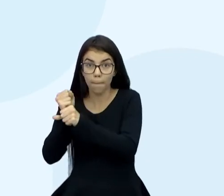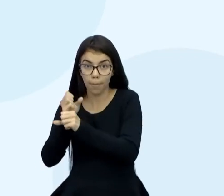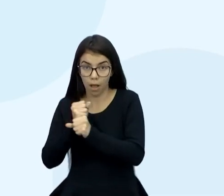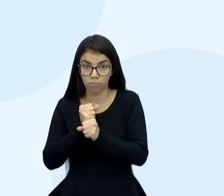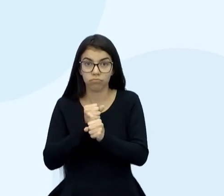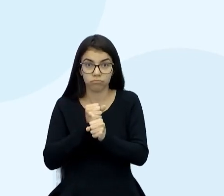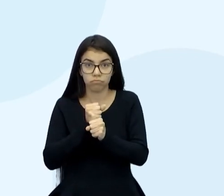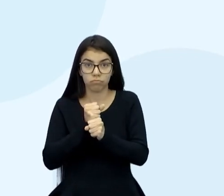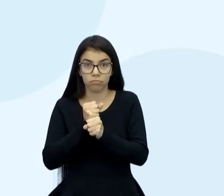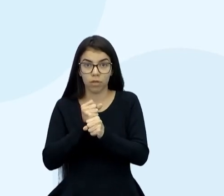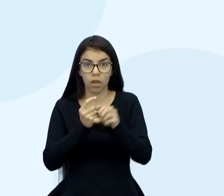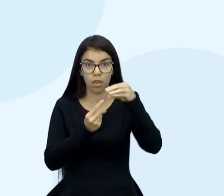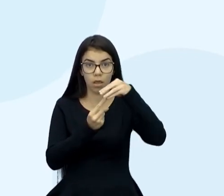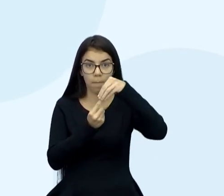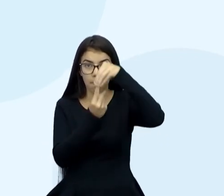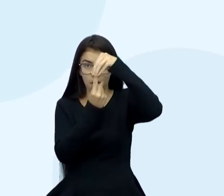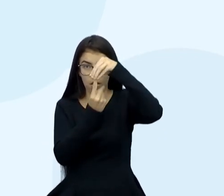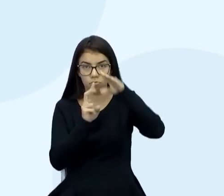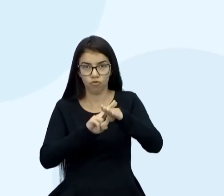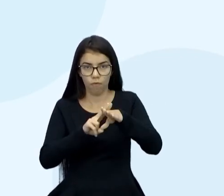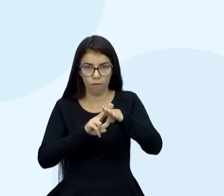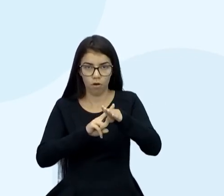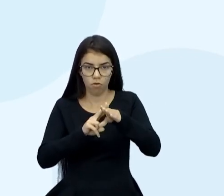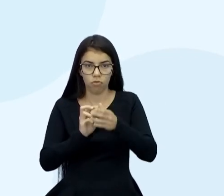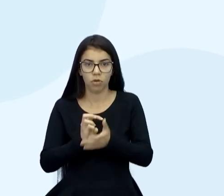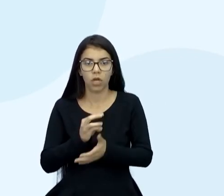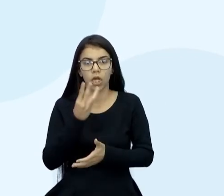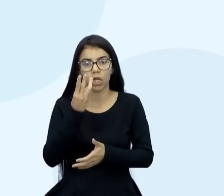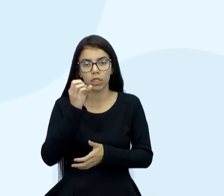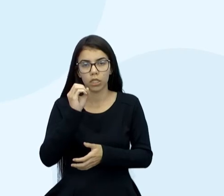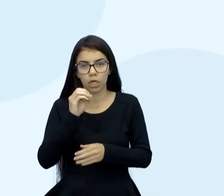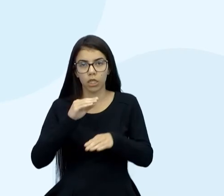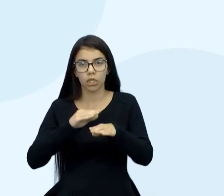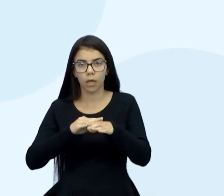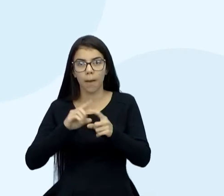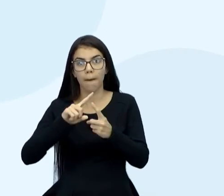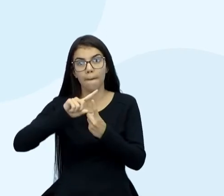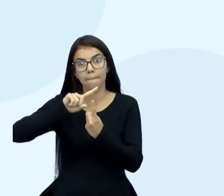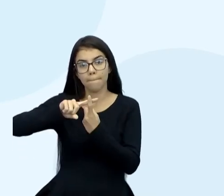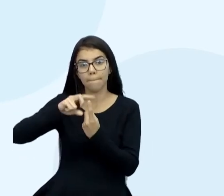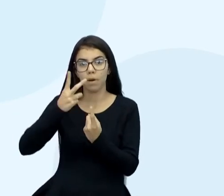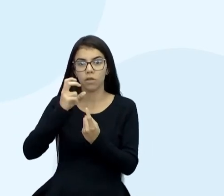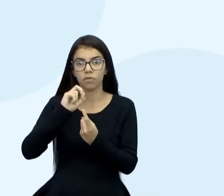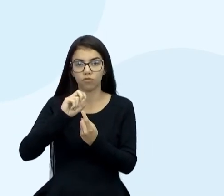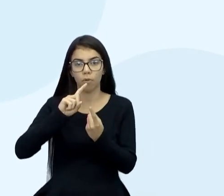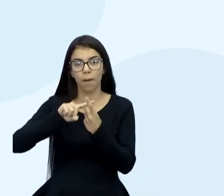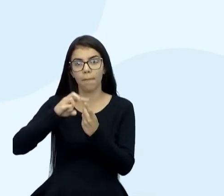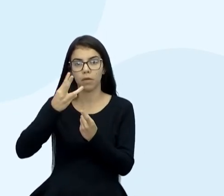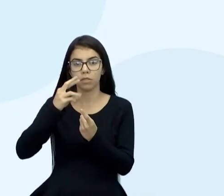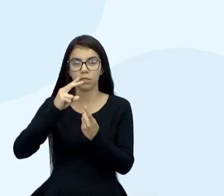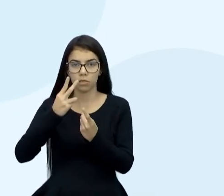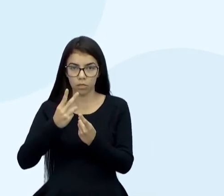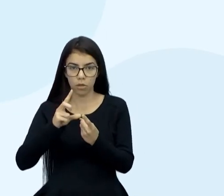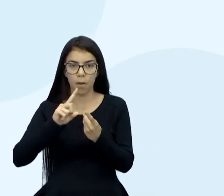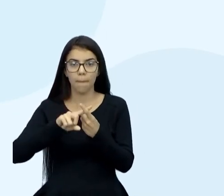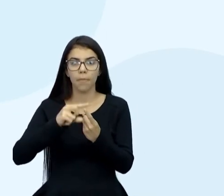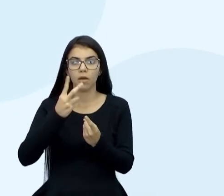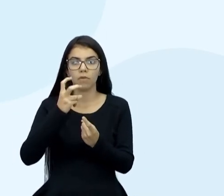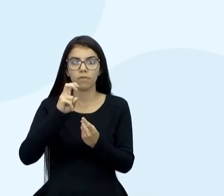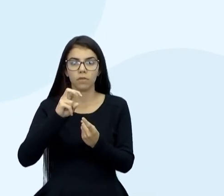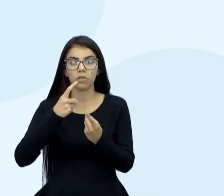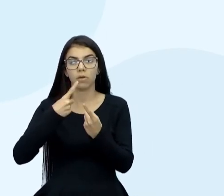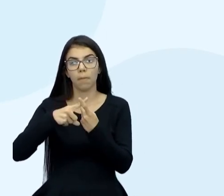deixando em destaque, que são 30 mais 28, mais 32, mais 25, mais 22, mais 23, mais 19,